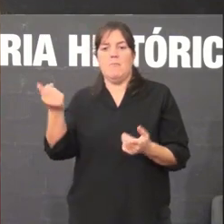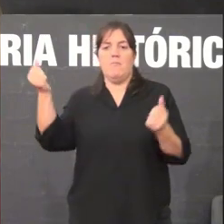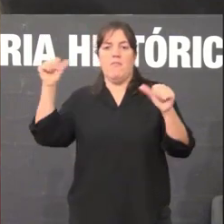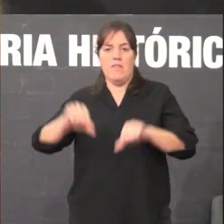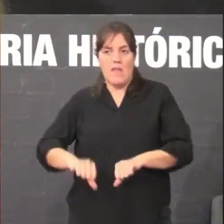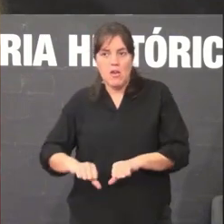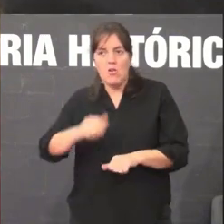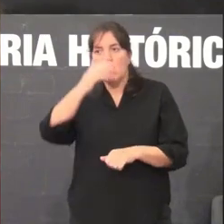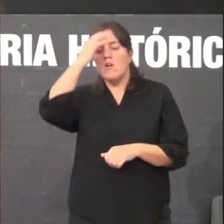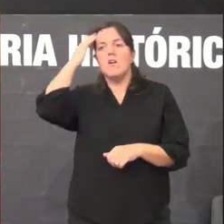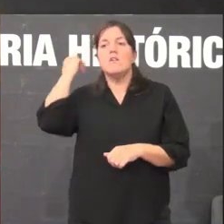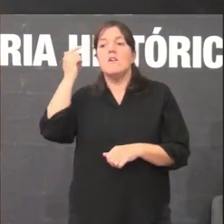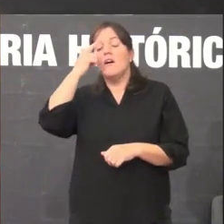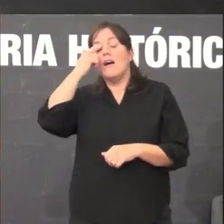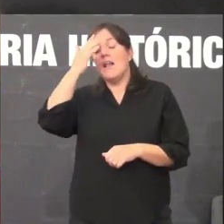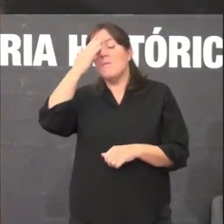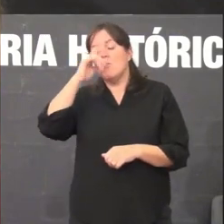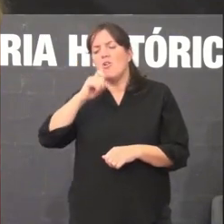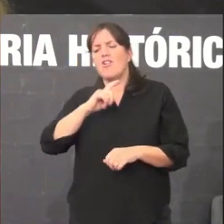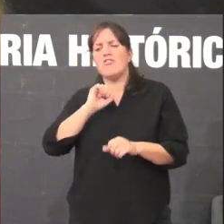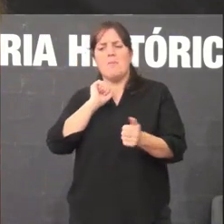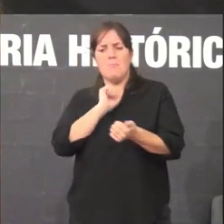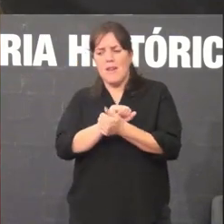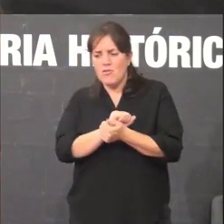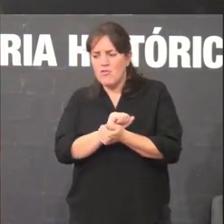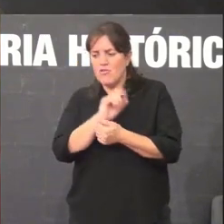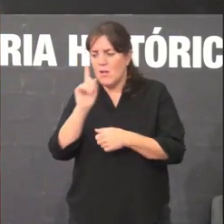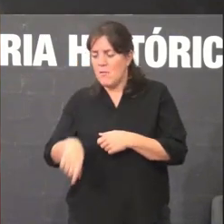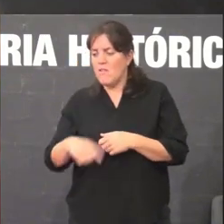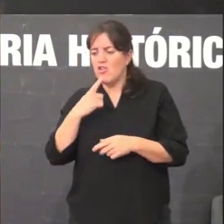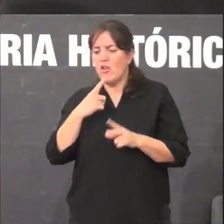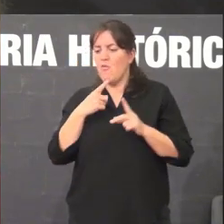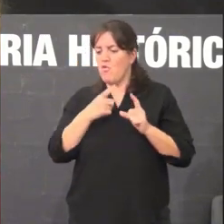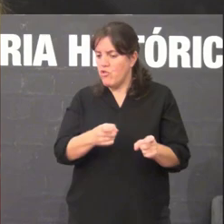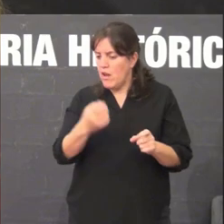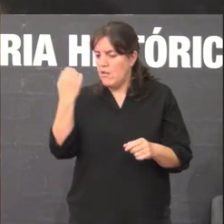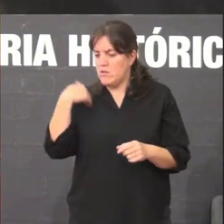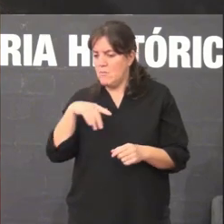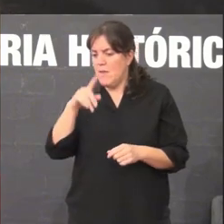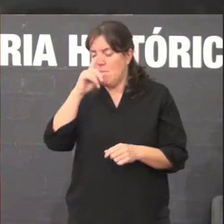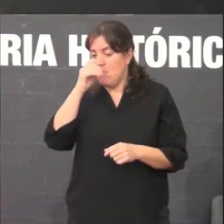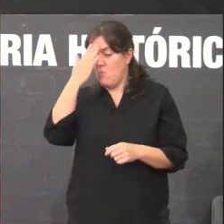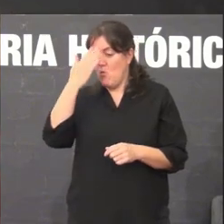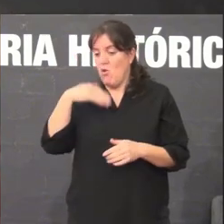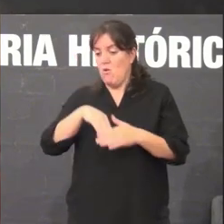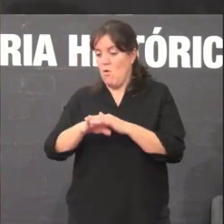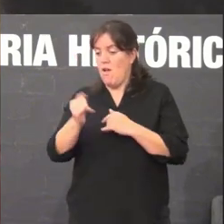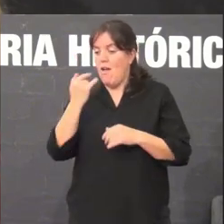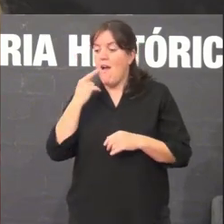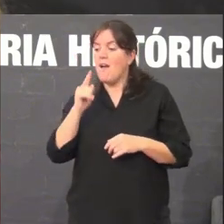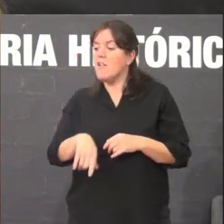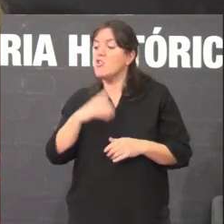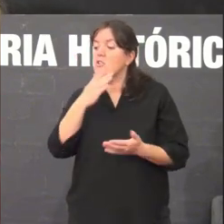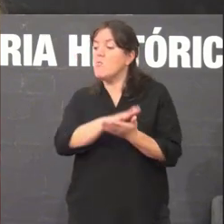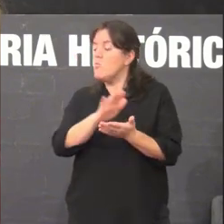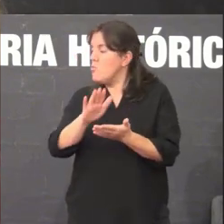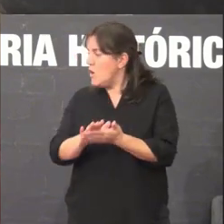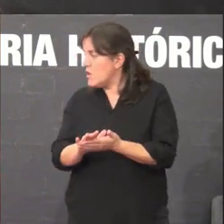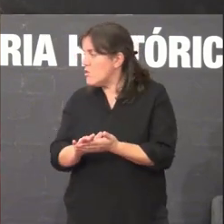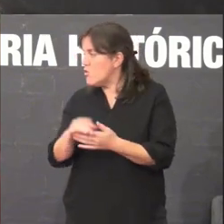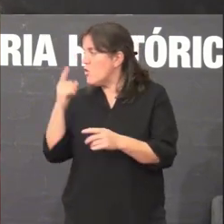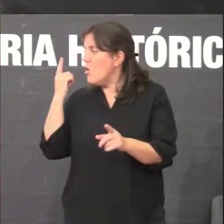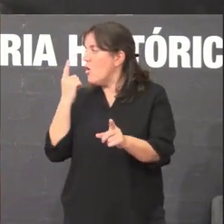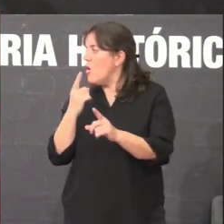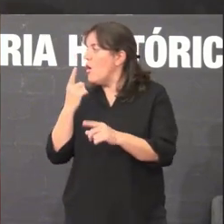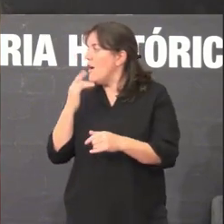memória daqueles que estiveram presos, daqueles que foram exilados, daqueles que foram mortos pelo regime franquista.